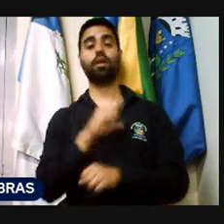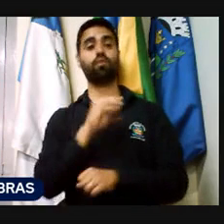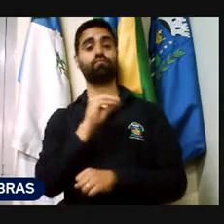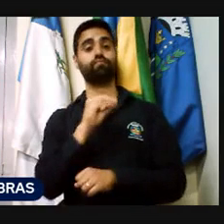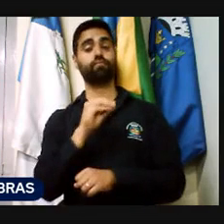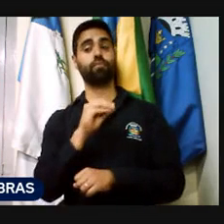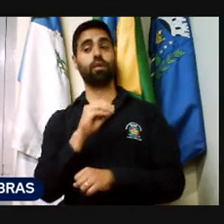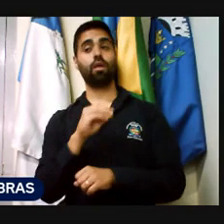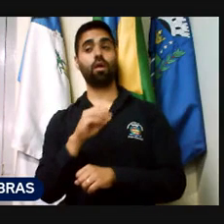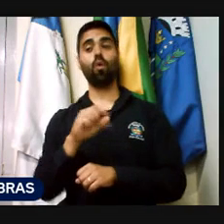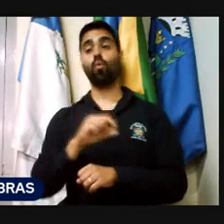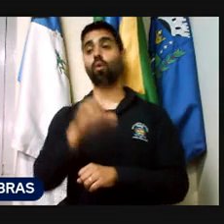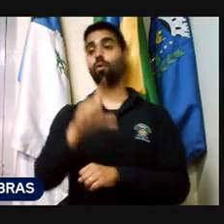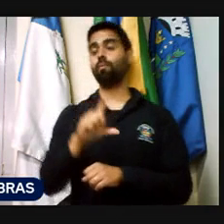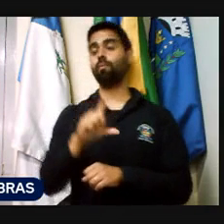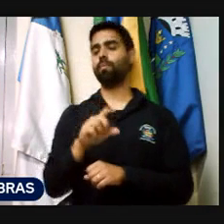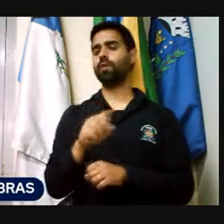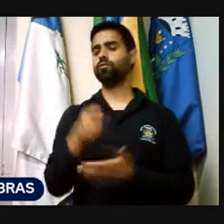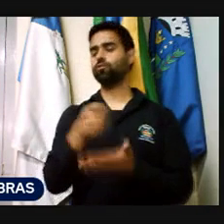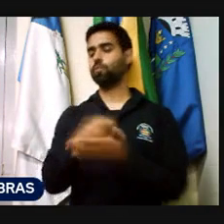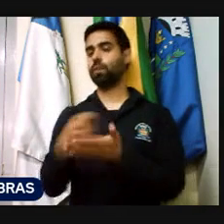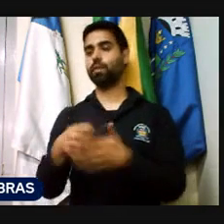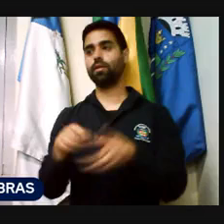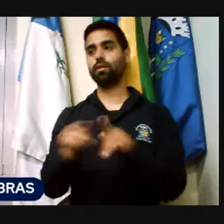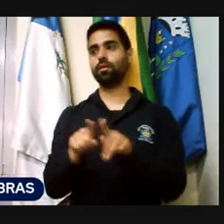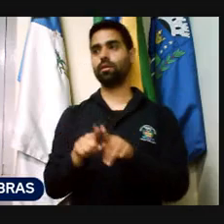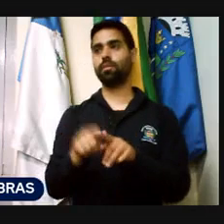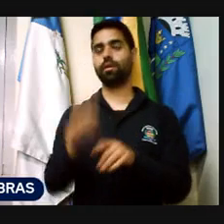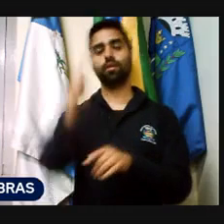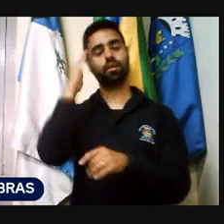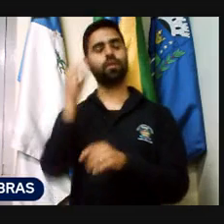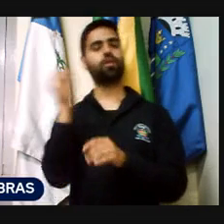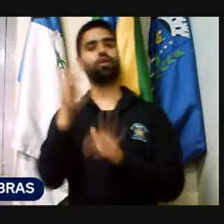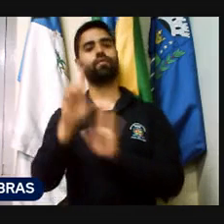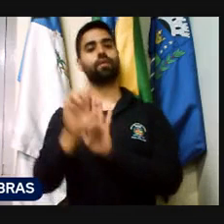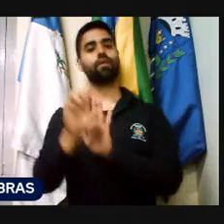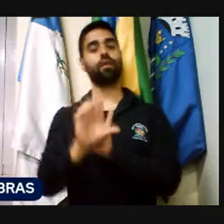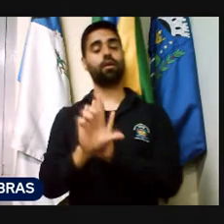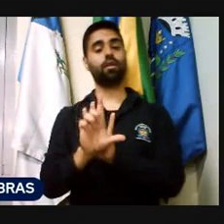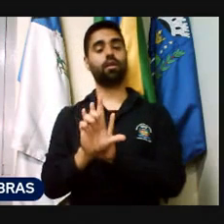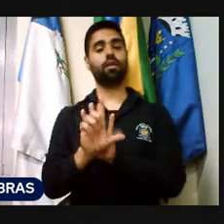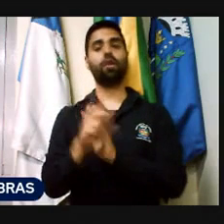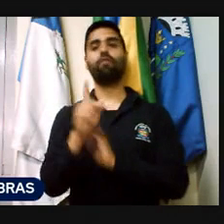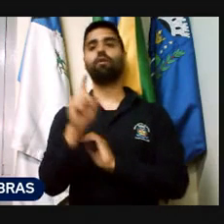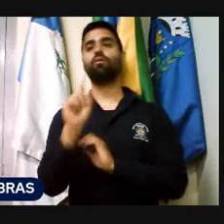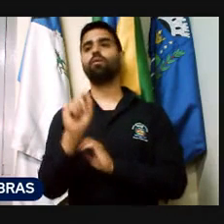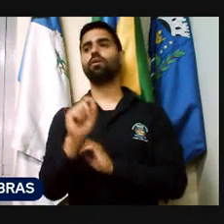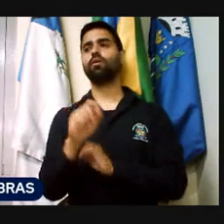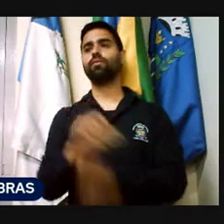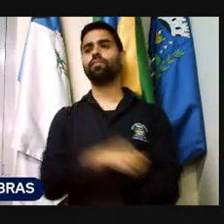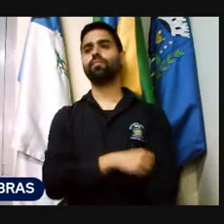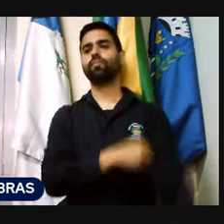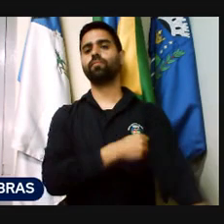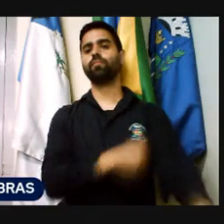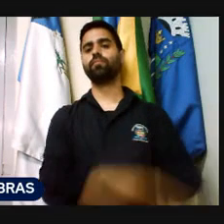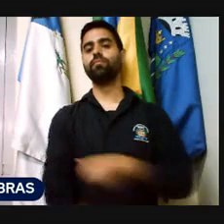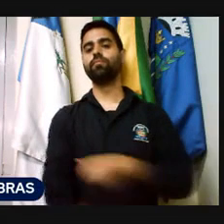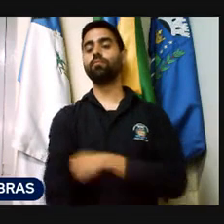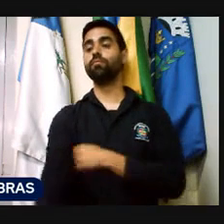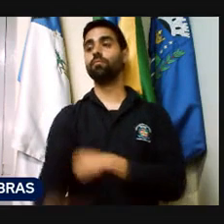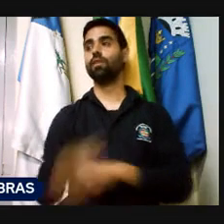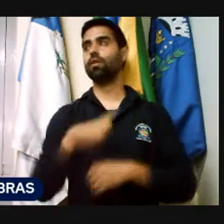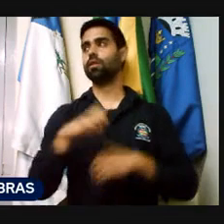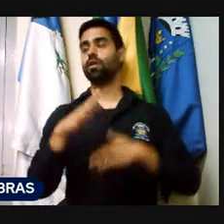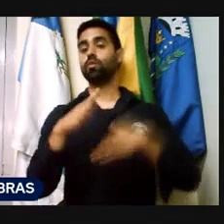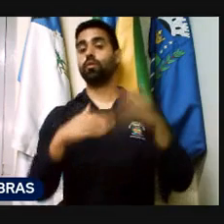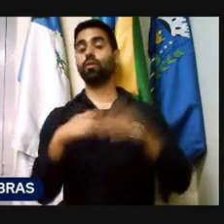com pessoal, em observância ao princípio da supremacia da norma constitucional. Trata-se da constitucionalização de exceção das proibições